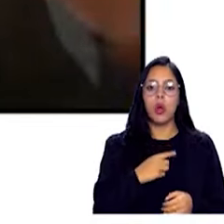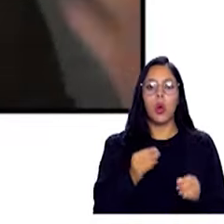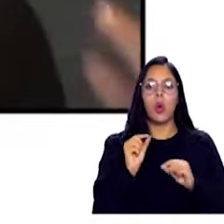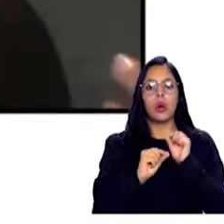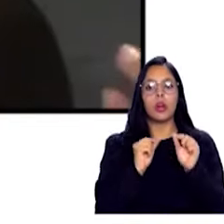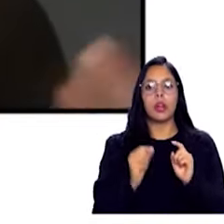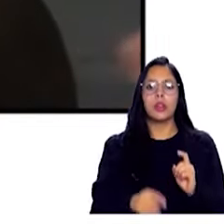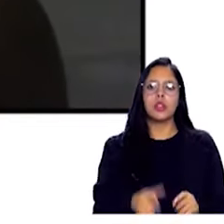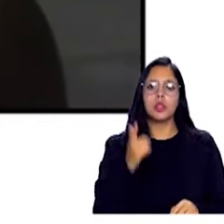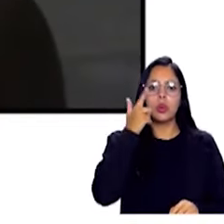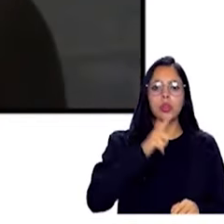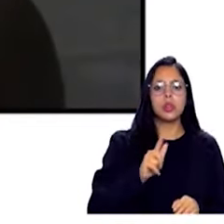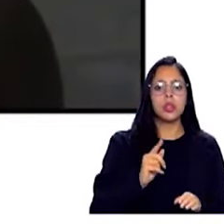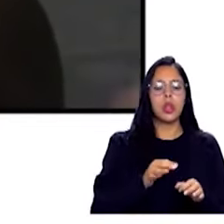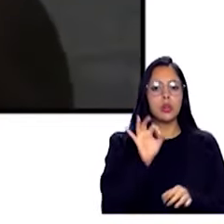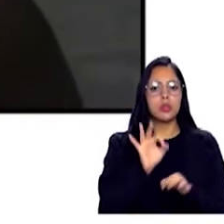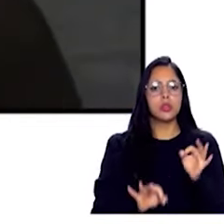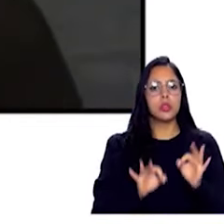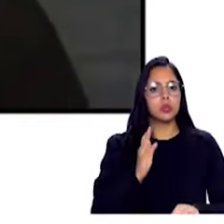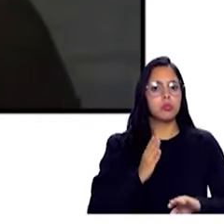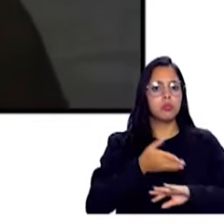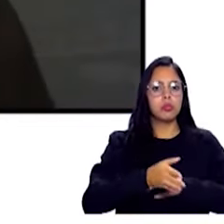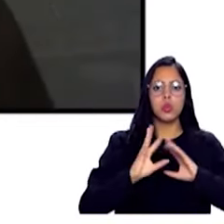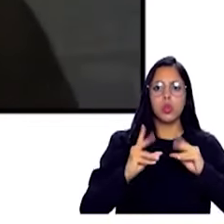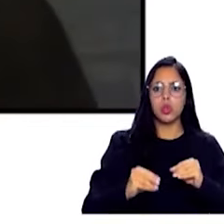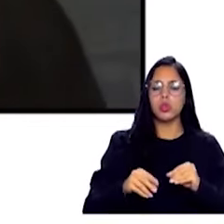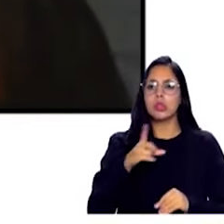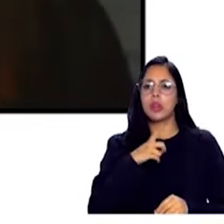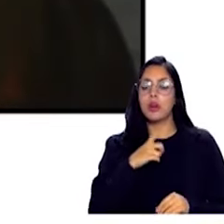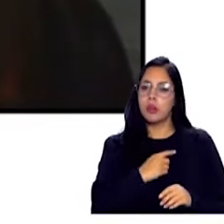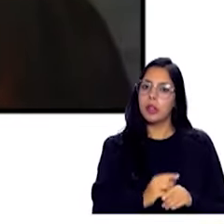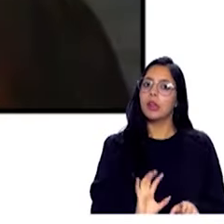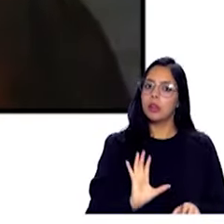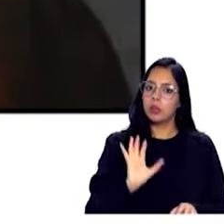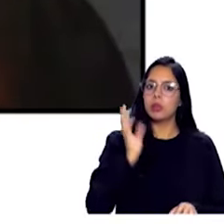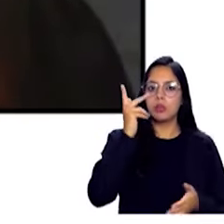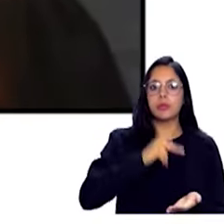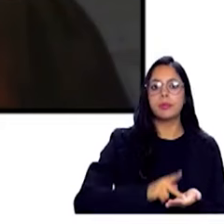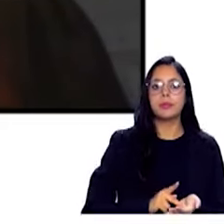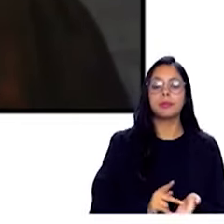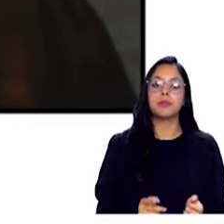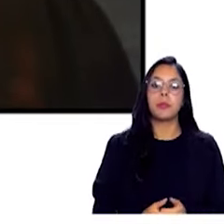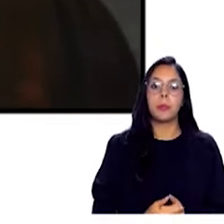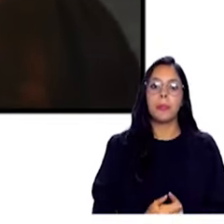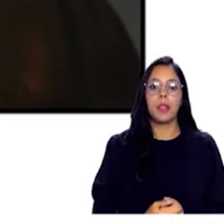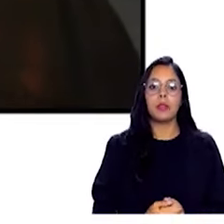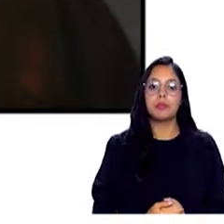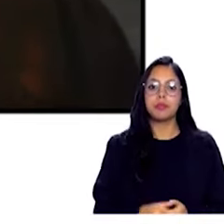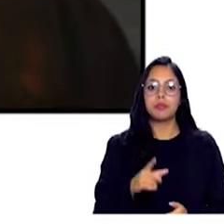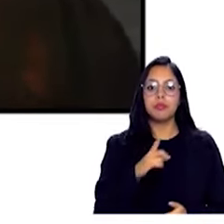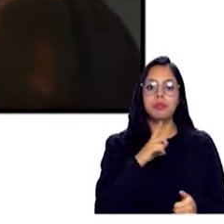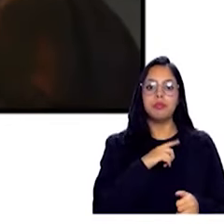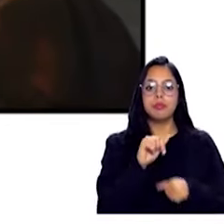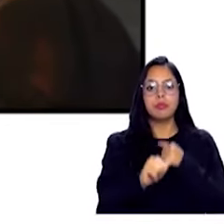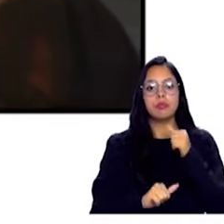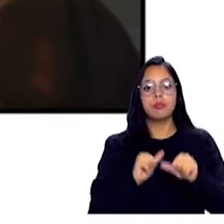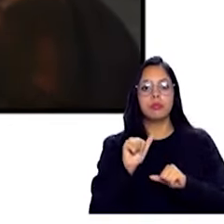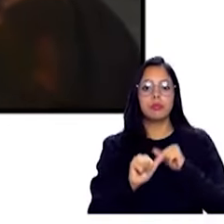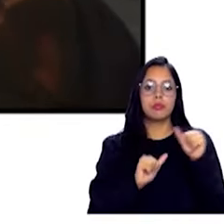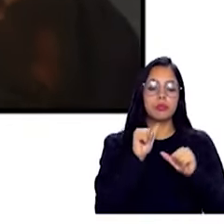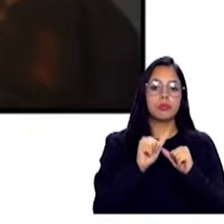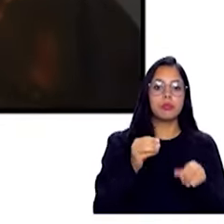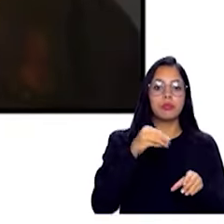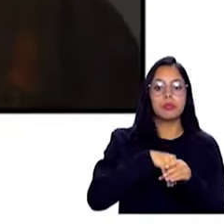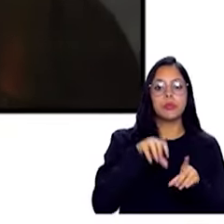acesso à justiça e de fato o acesso à justiça efetivamente ocorreu os efeitos dessas dessas alterações sociológicas